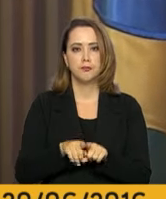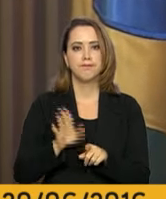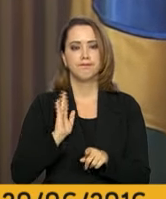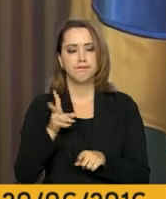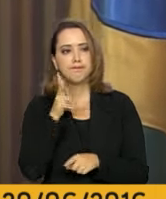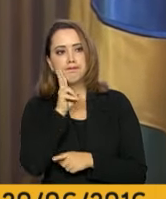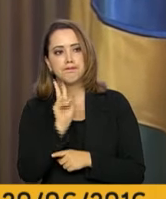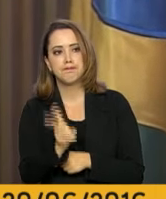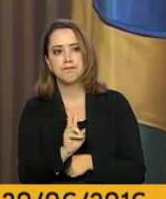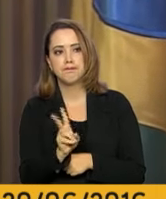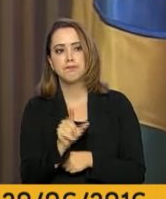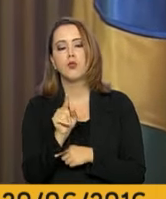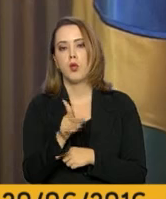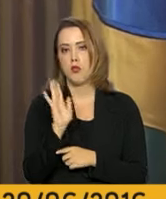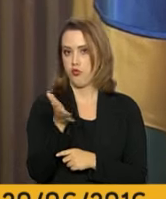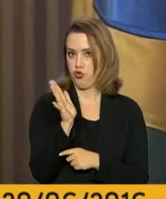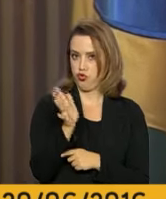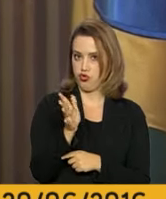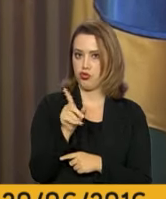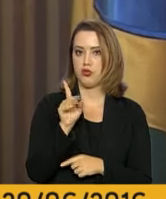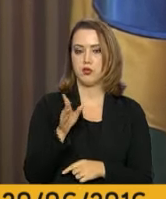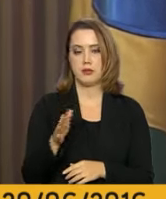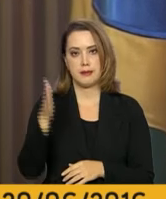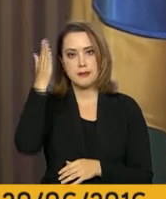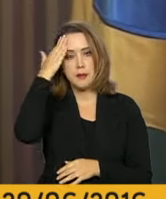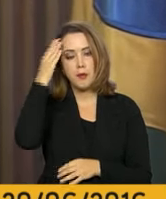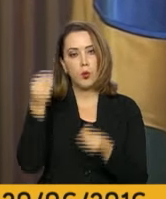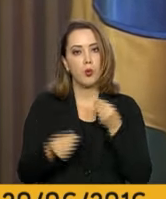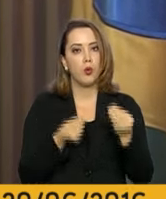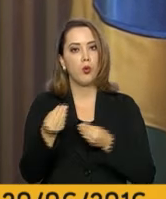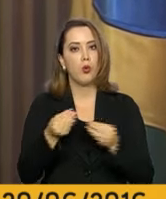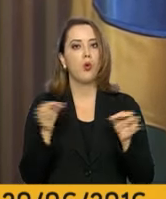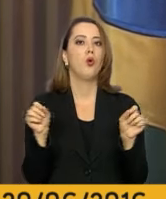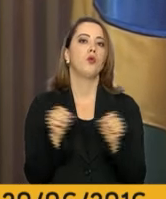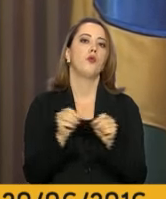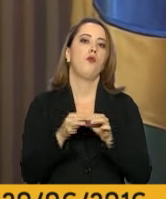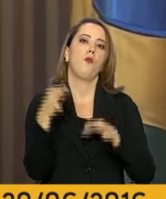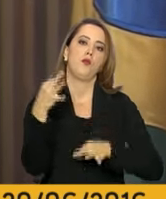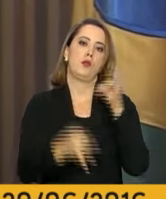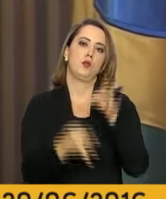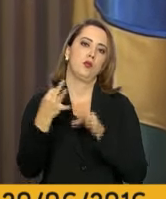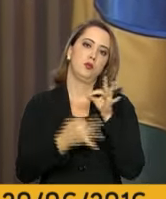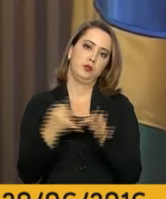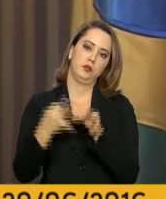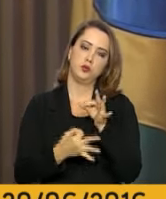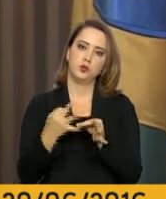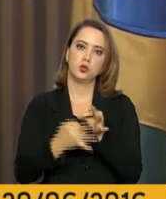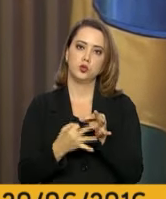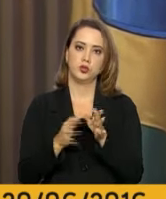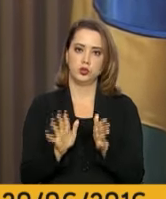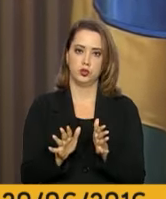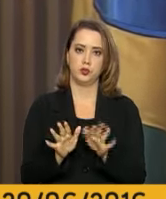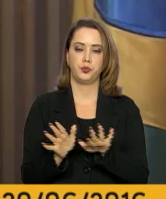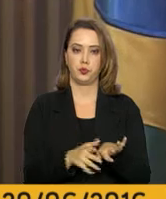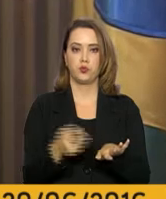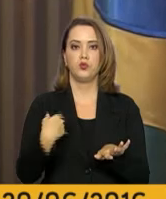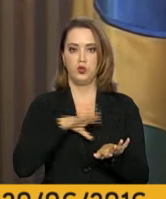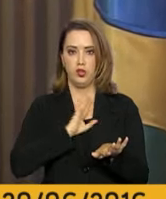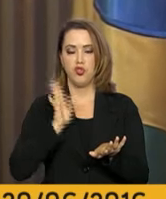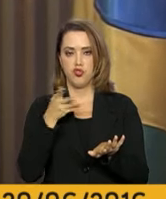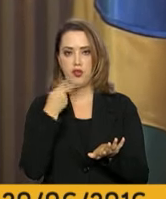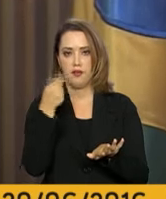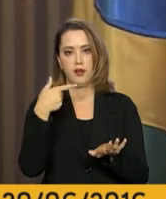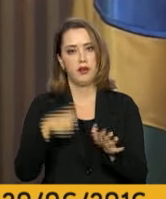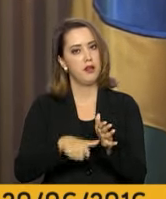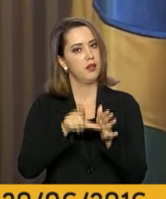examinar se nós tivermos uma solução jurídica e eu disse no início da minha fala que muitas e muitas vezes tudo depende não é Flávio